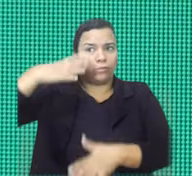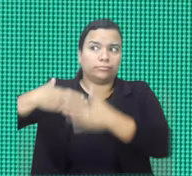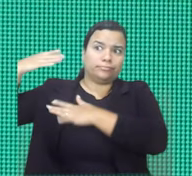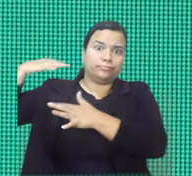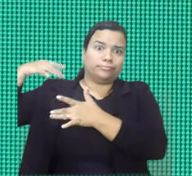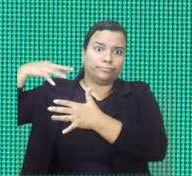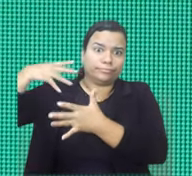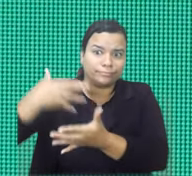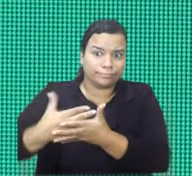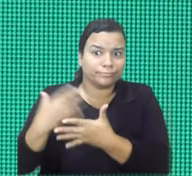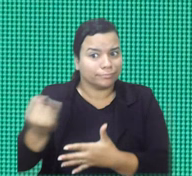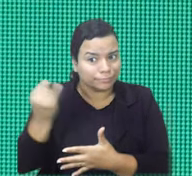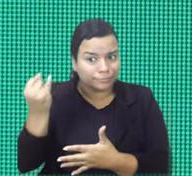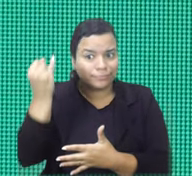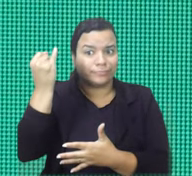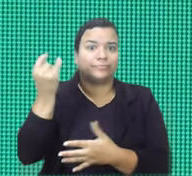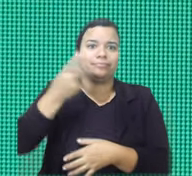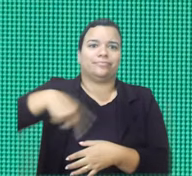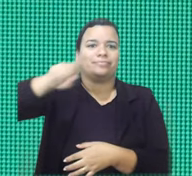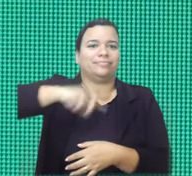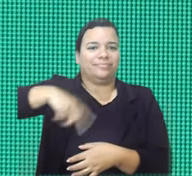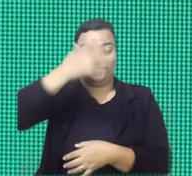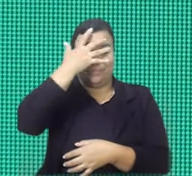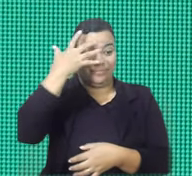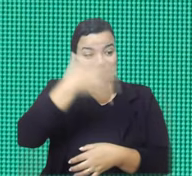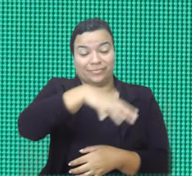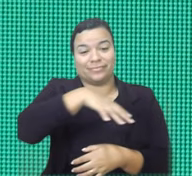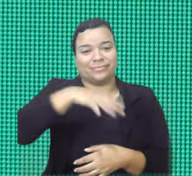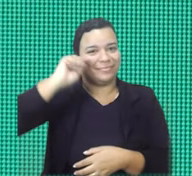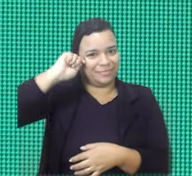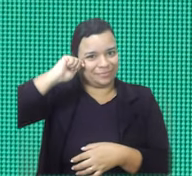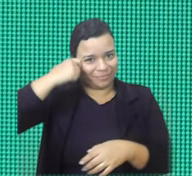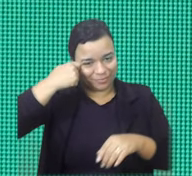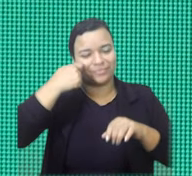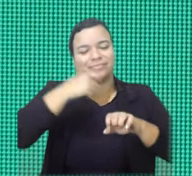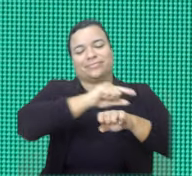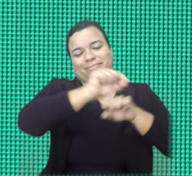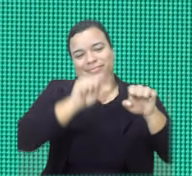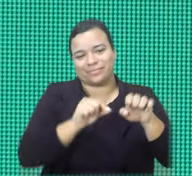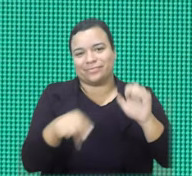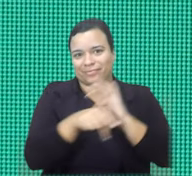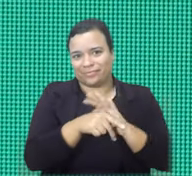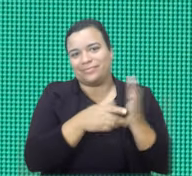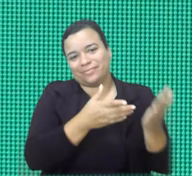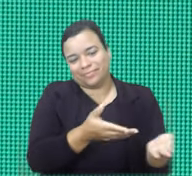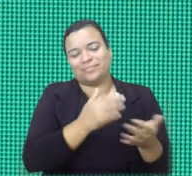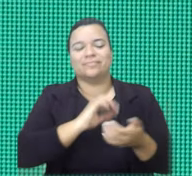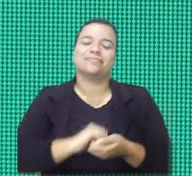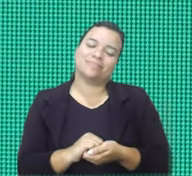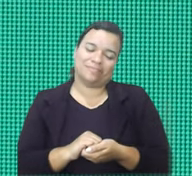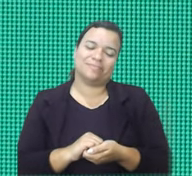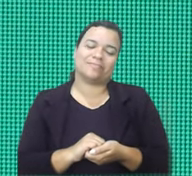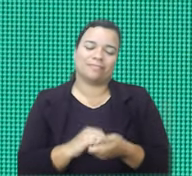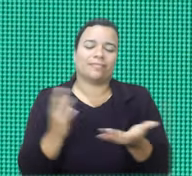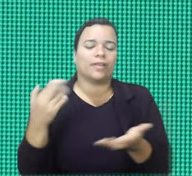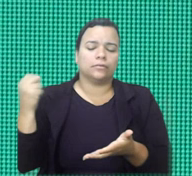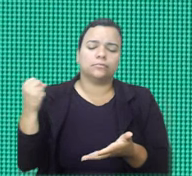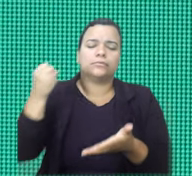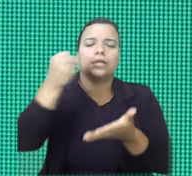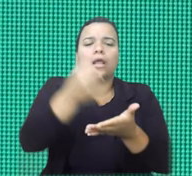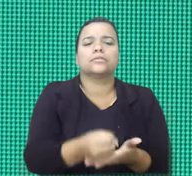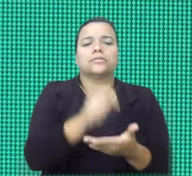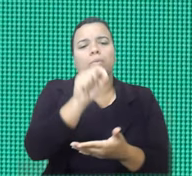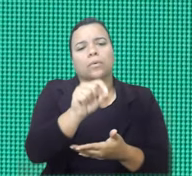riquíssima né dos nossos afroempreendedores aqui então eu quero trazer para você Como você vai